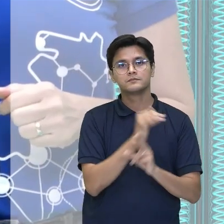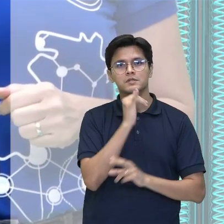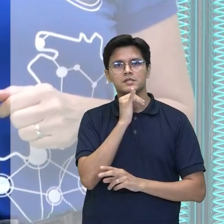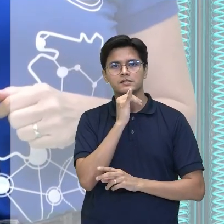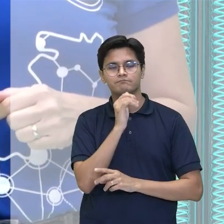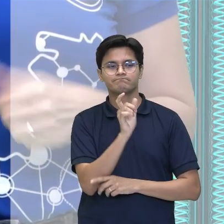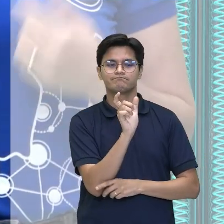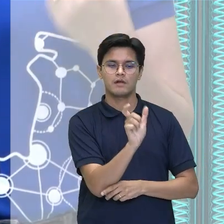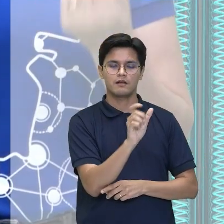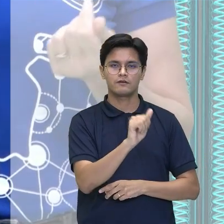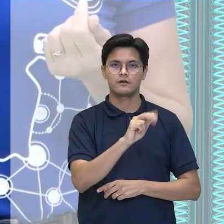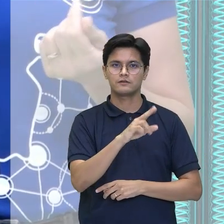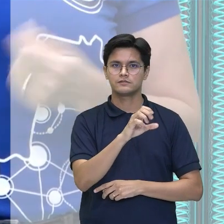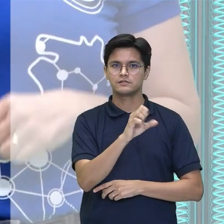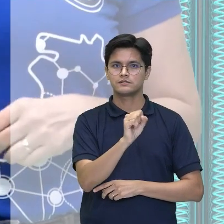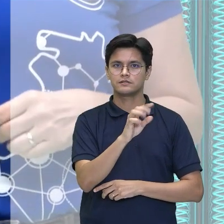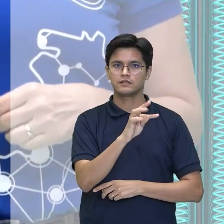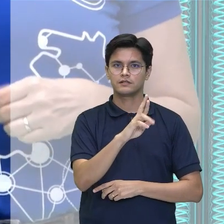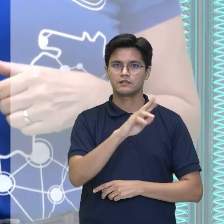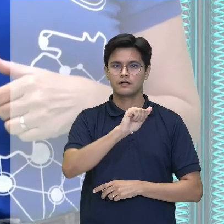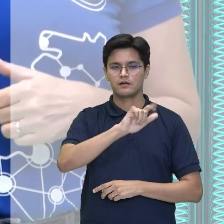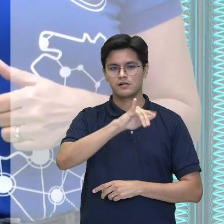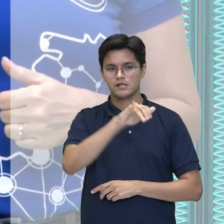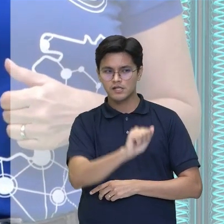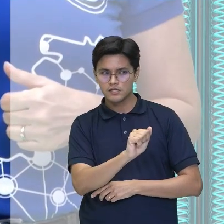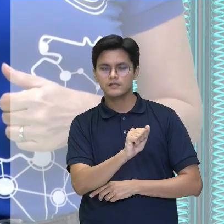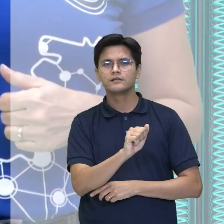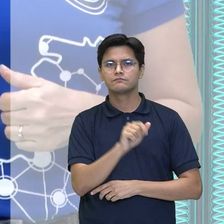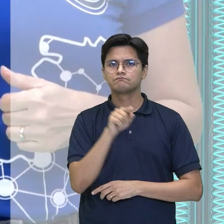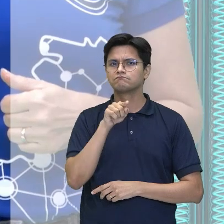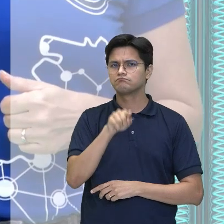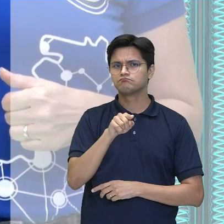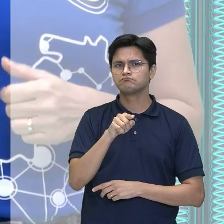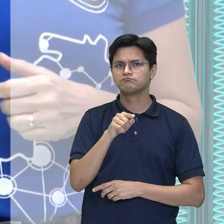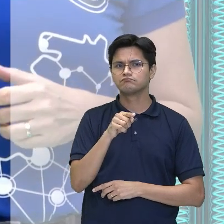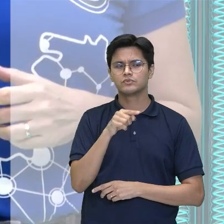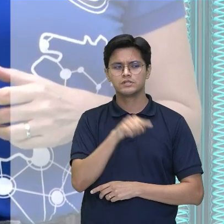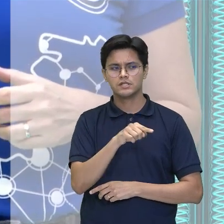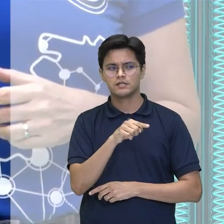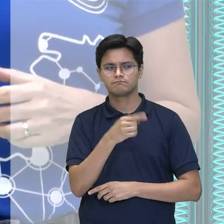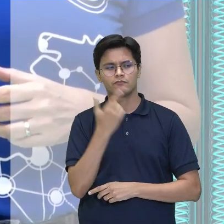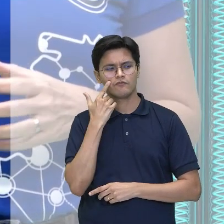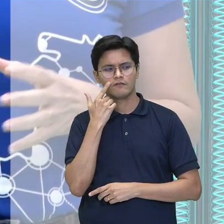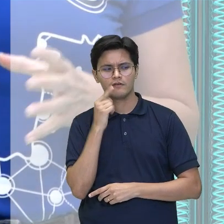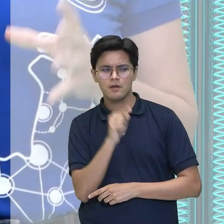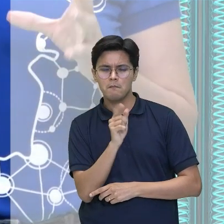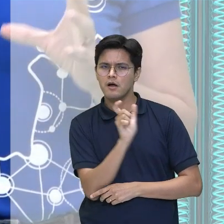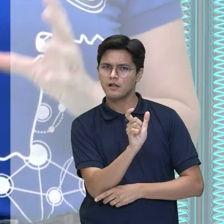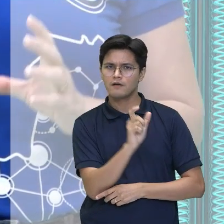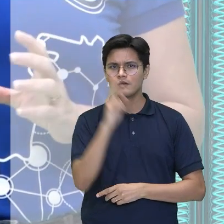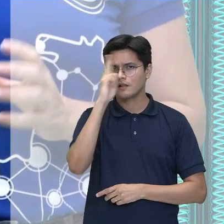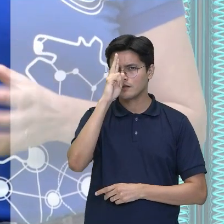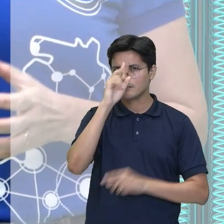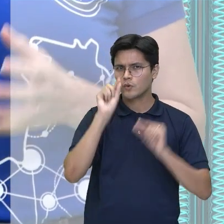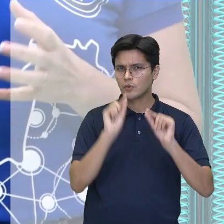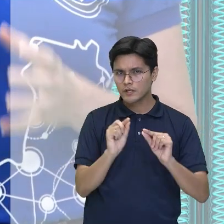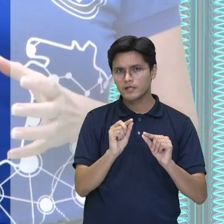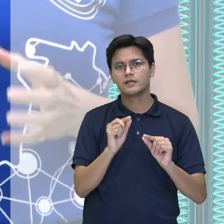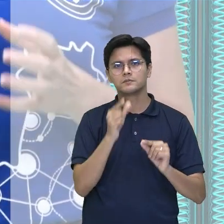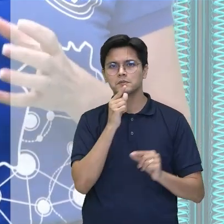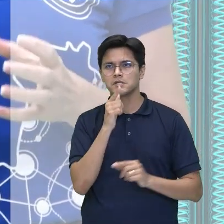lembra você? Ah, lembra Sydney, lembra a Barreira de Corais. Então, o que você está fazendo? Né? Você está fazendo